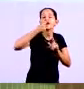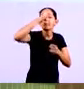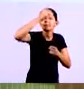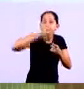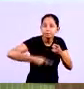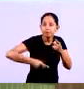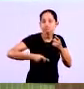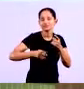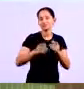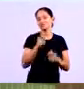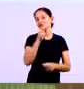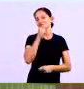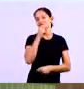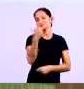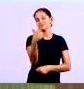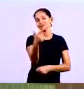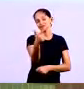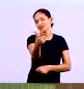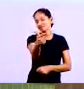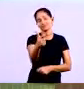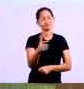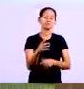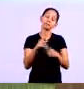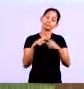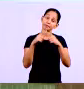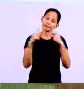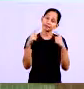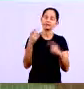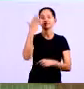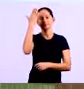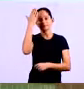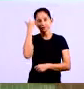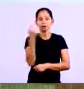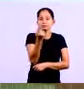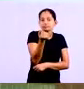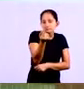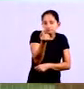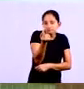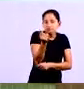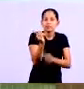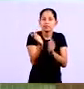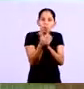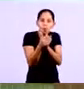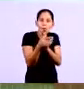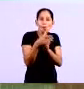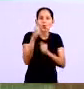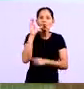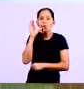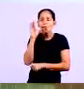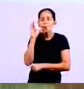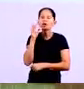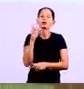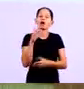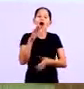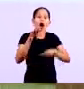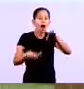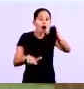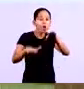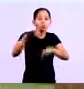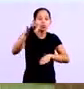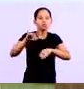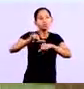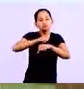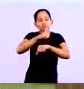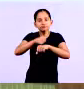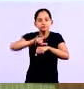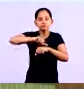negocial de existência dessa empresa, a não ser economizar tributo. Então isso lá foi criado alguns mecanismos para combater. No Brasil